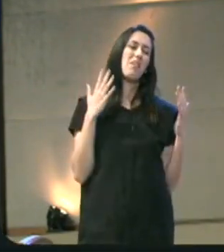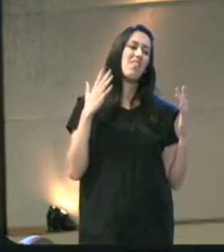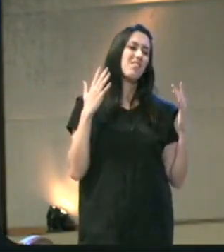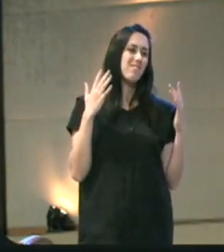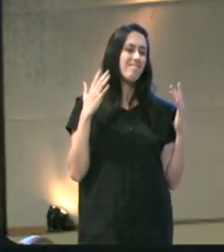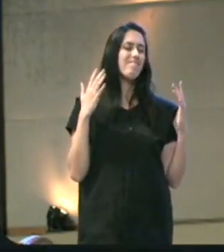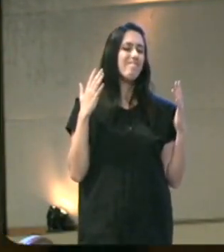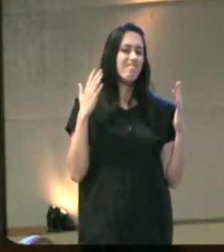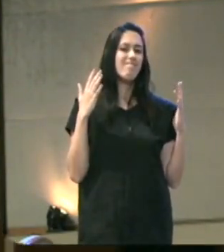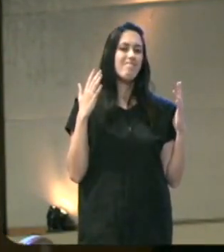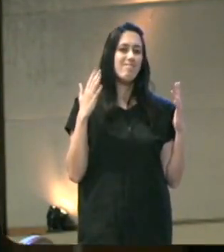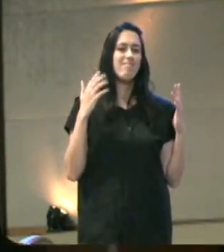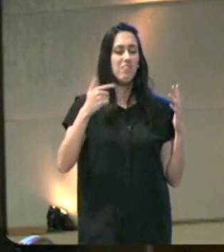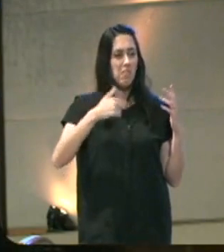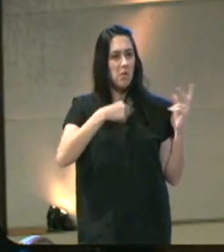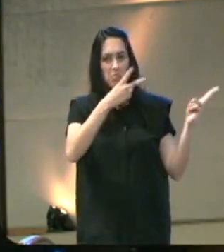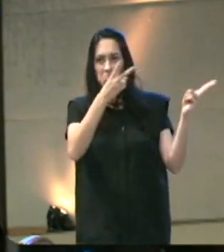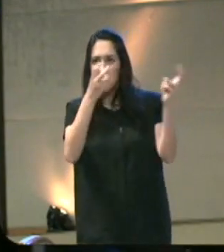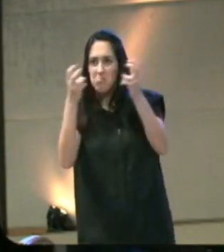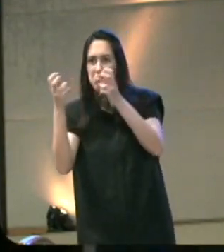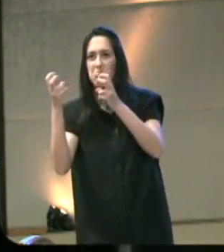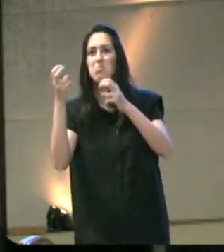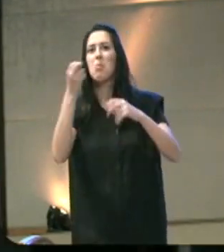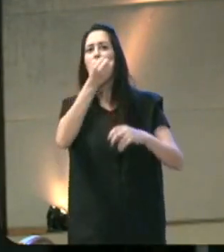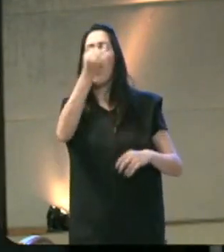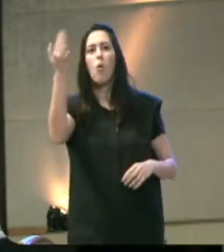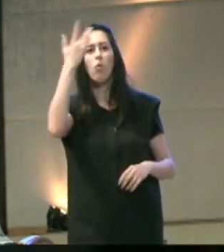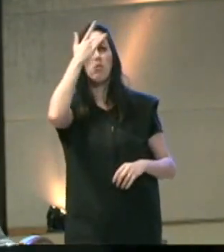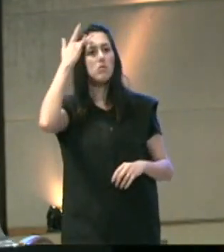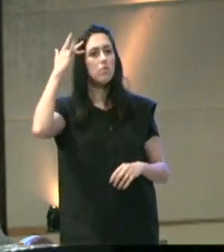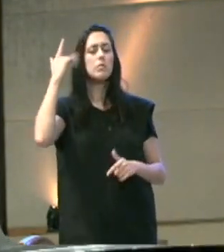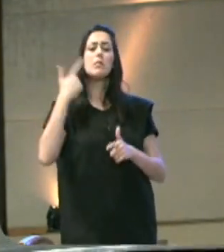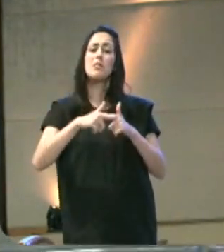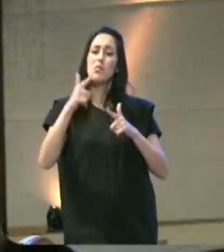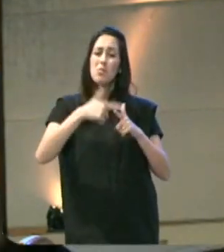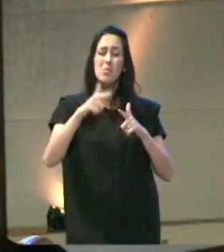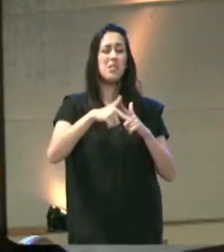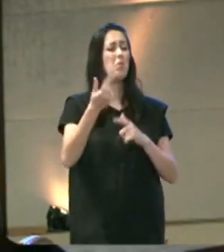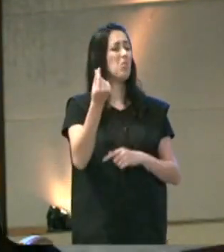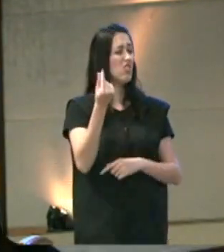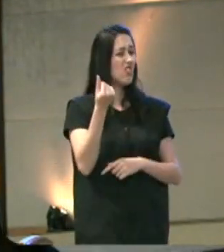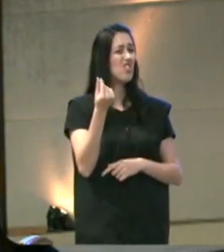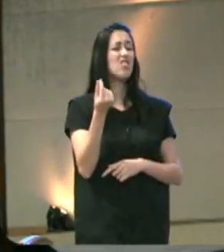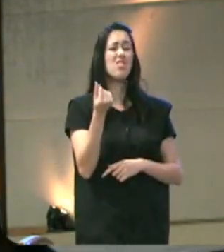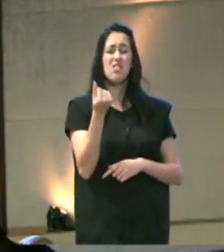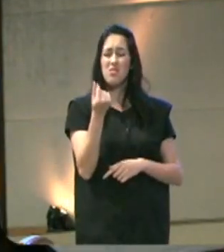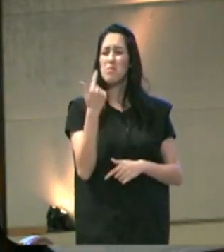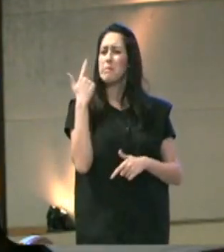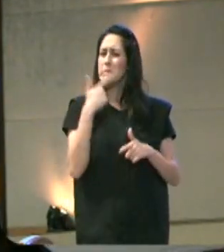encontro gente vivendo essa mesma situação na vida financeira.